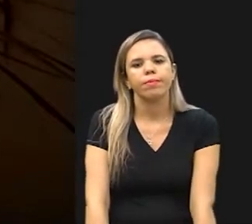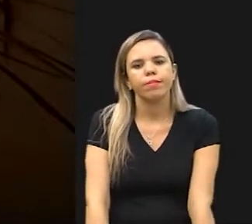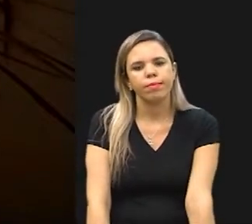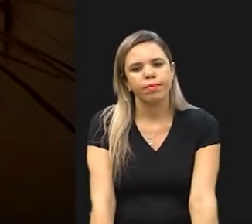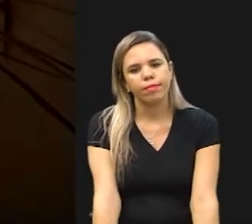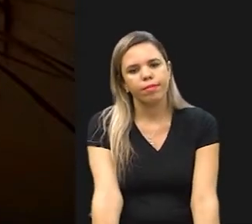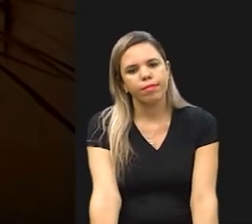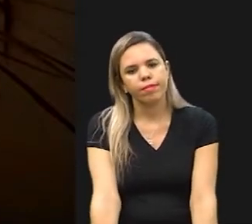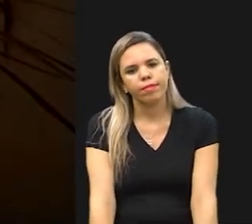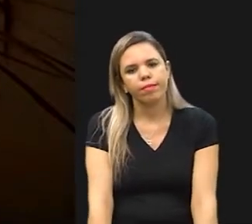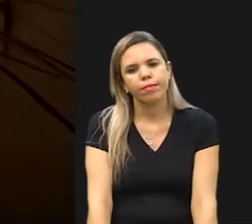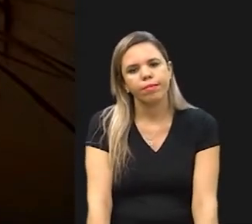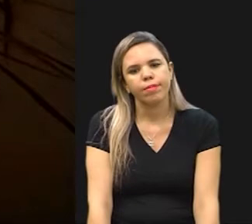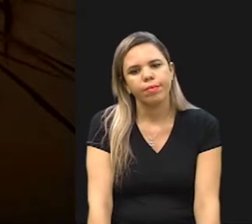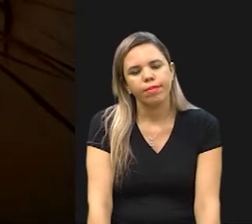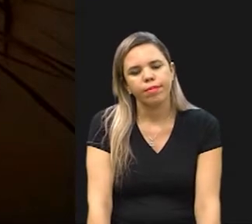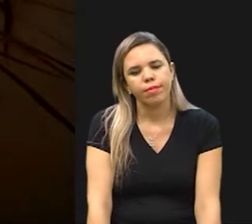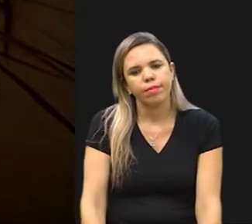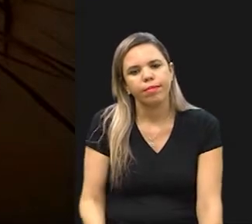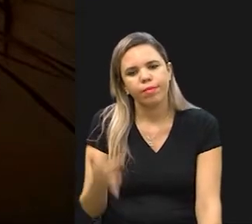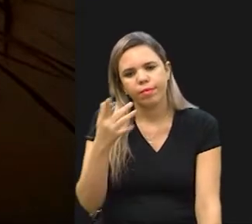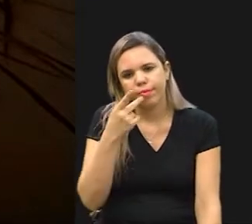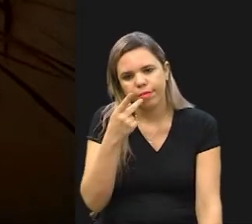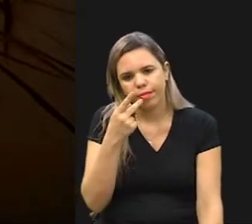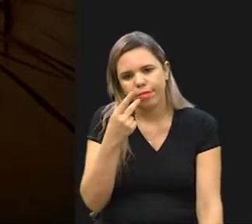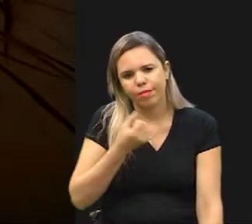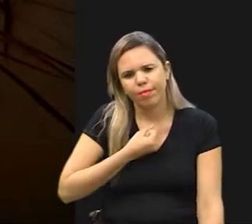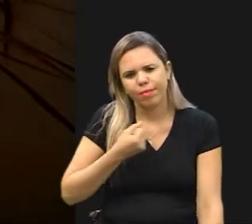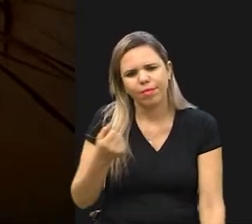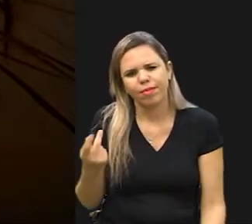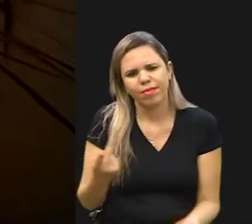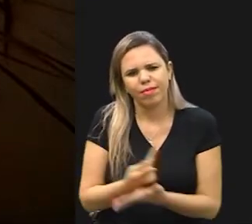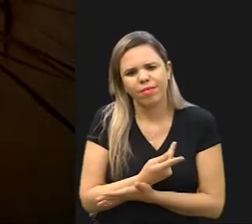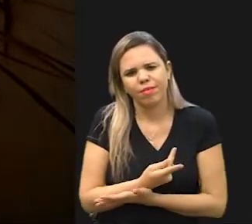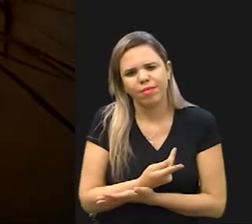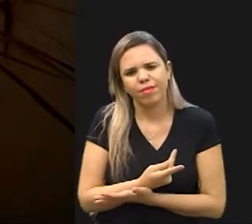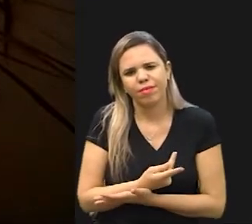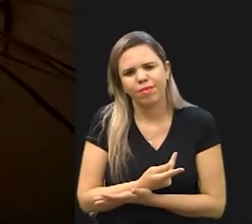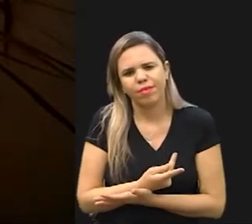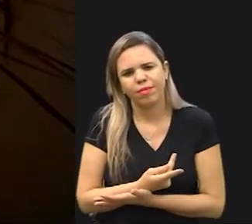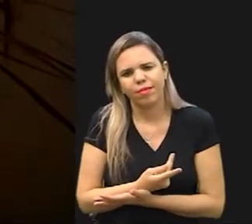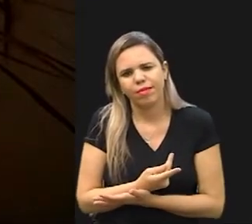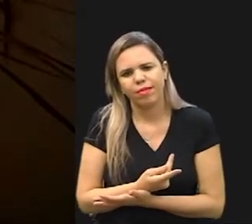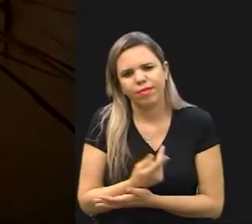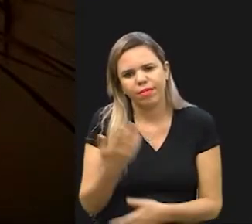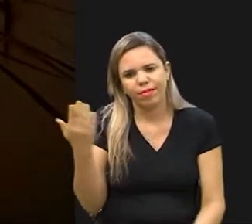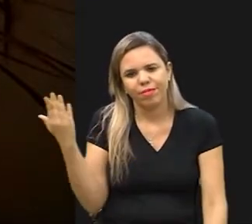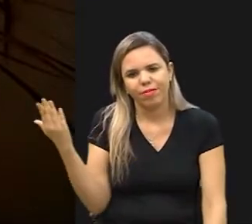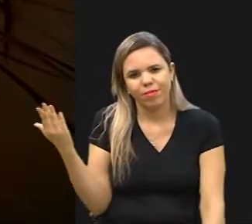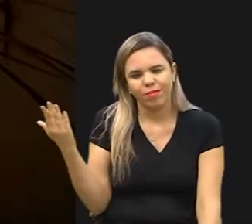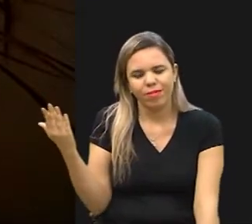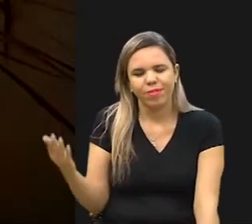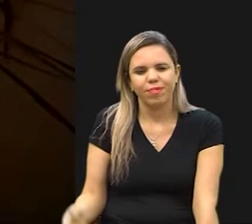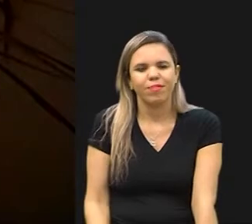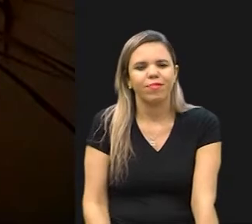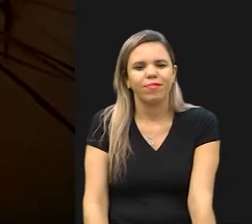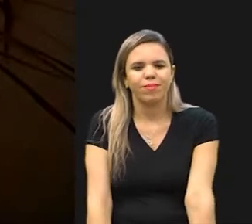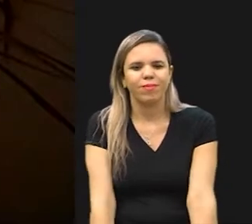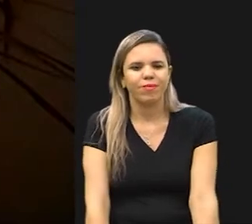97161 9609. Eu acho que eu falei o número errado. Eu acho que é